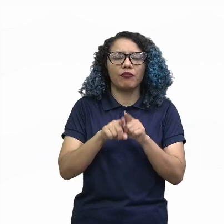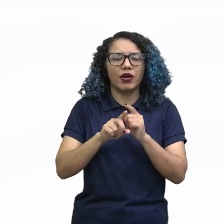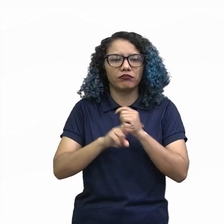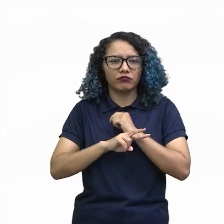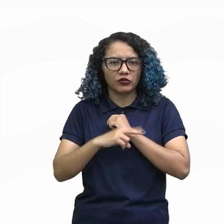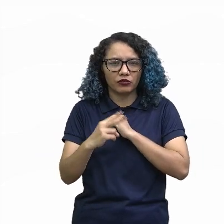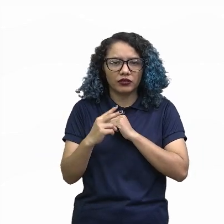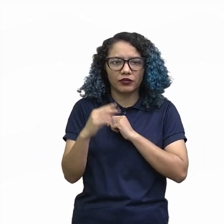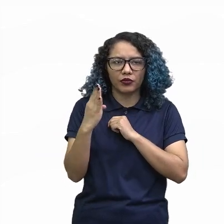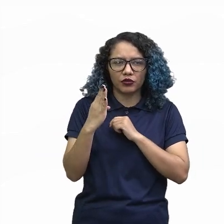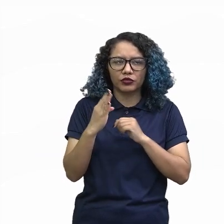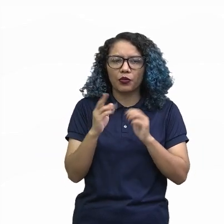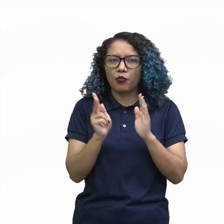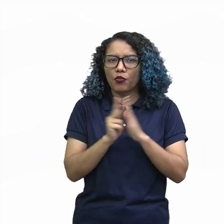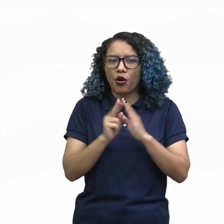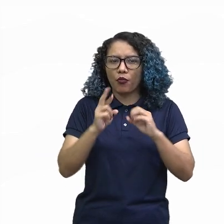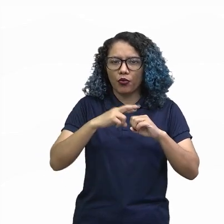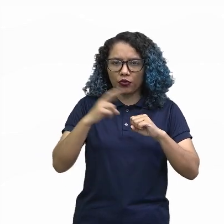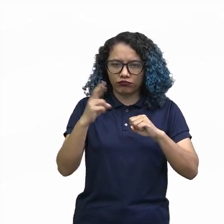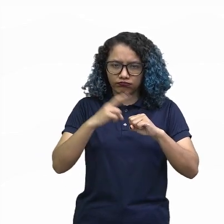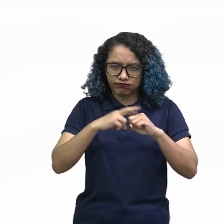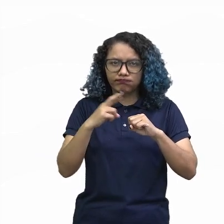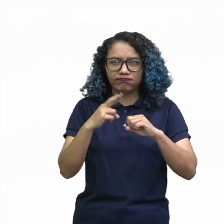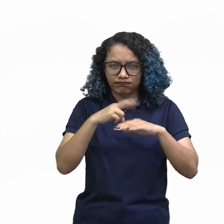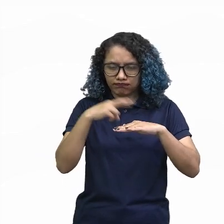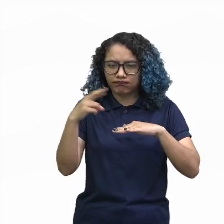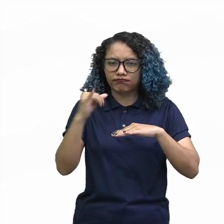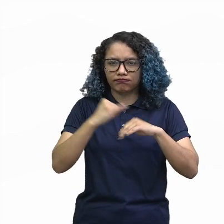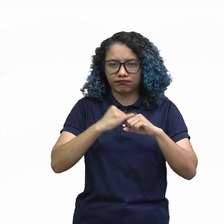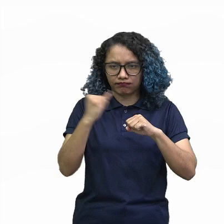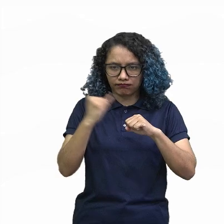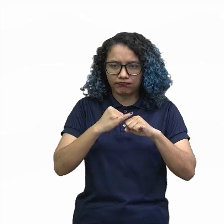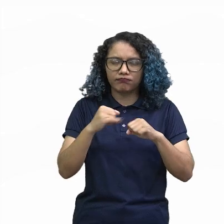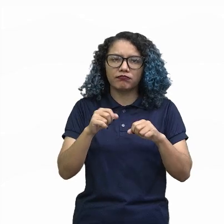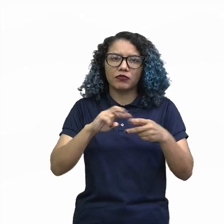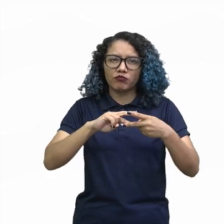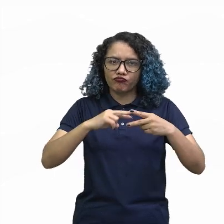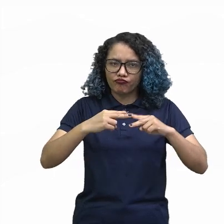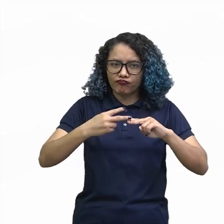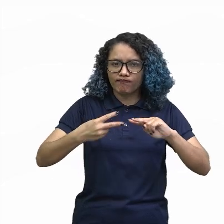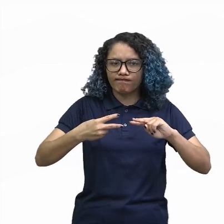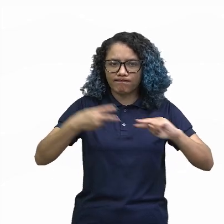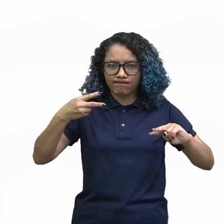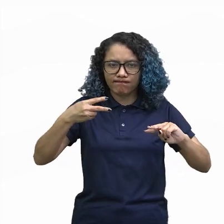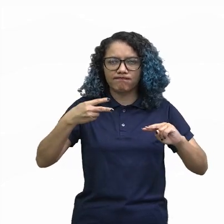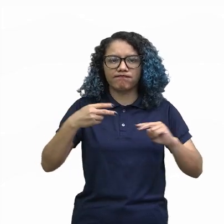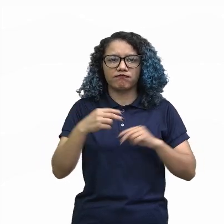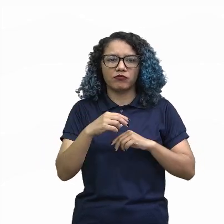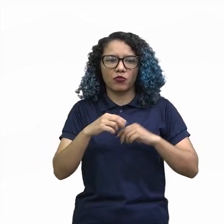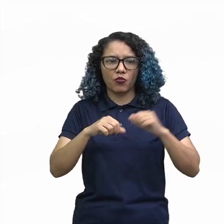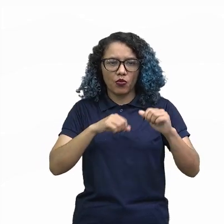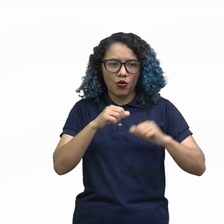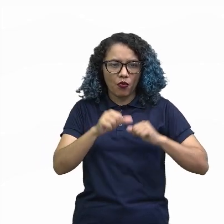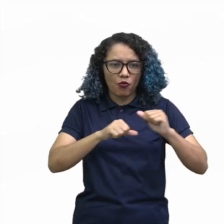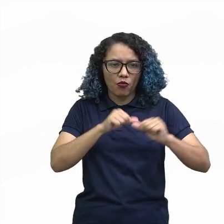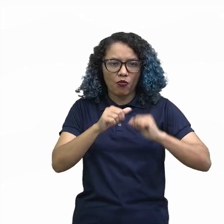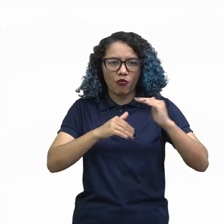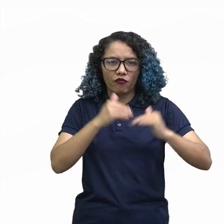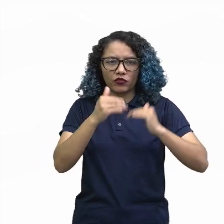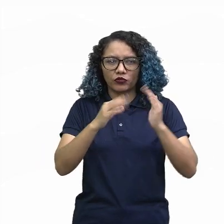das radiações ionizantes, mutações, evolução dos modelos